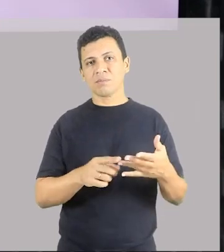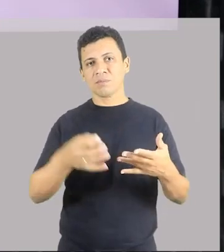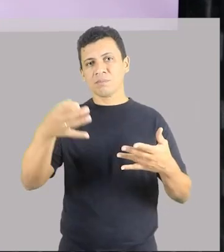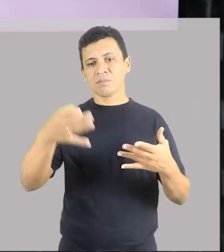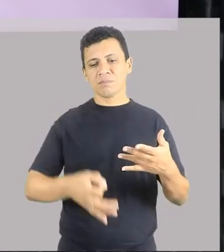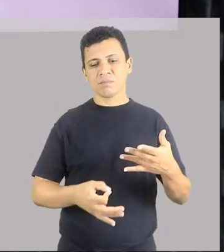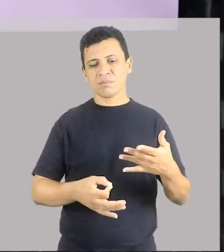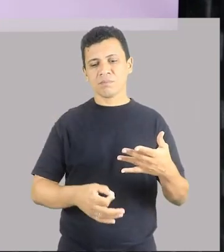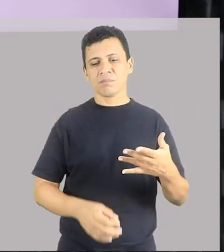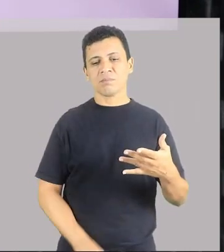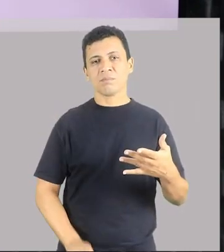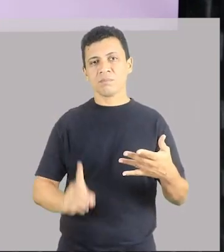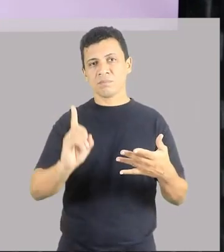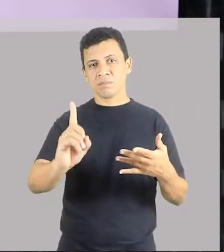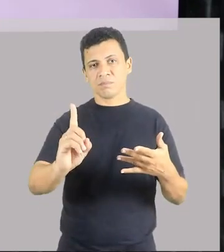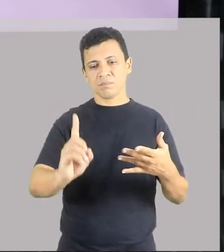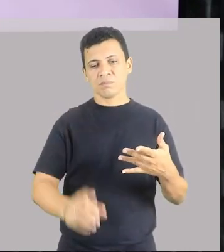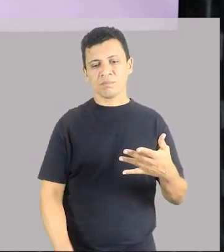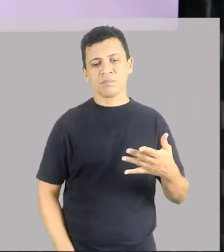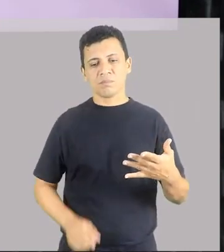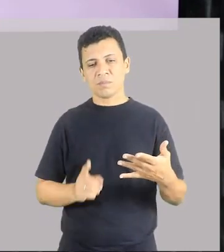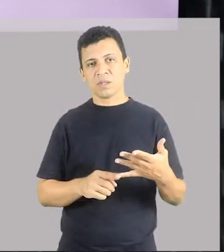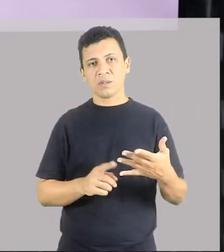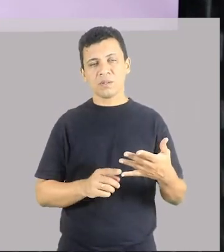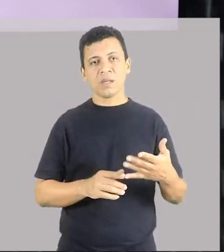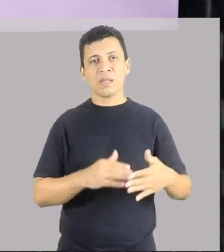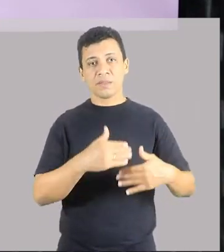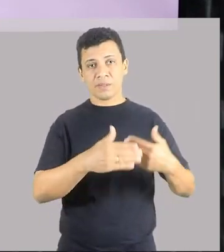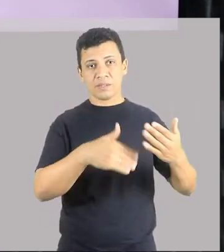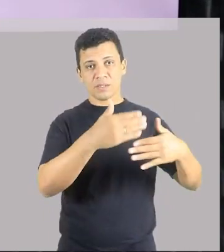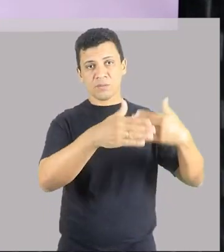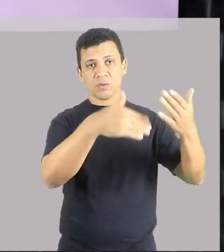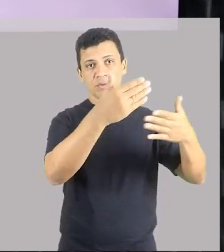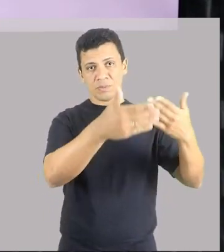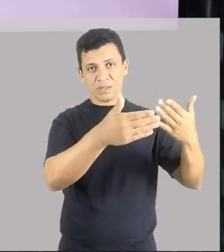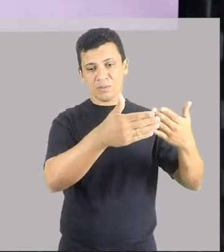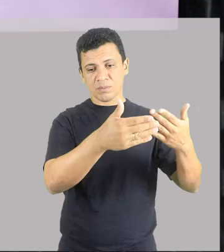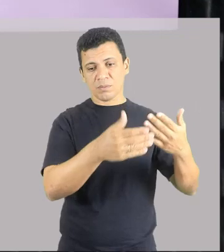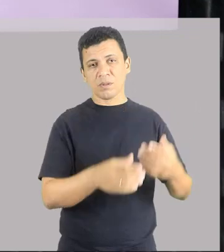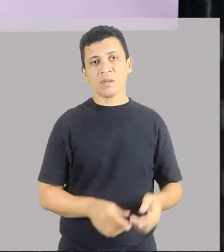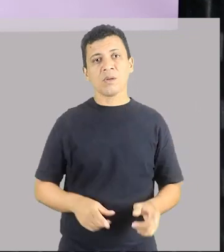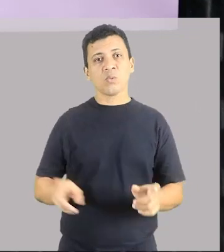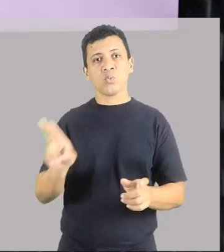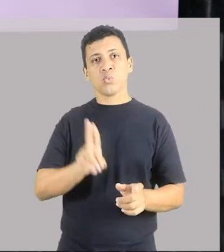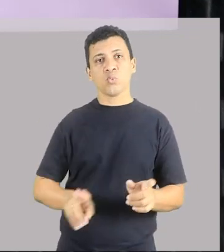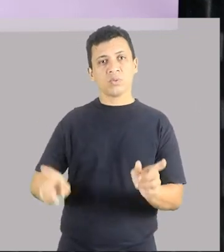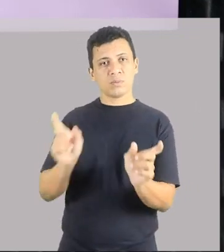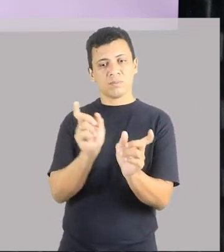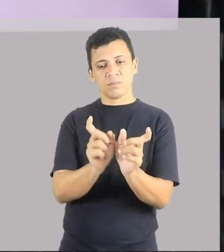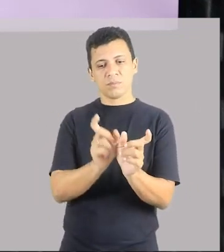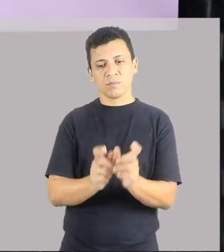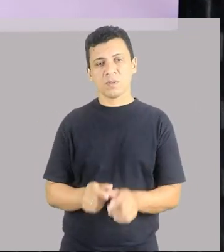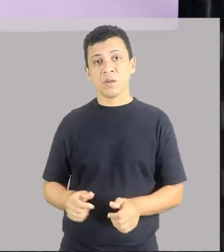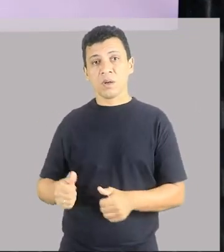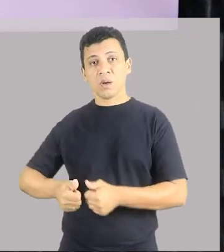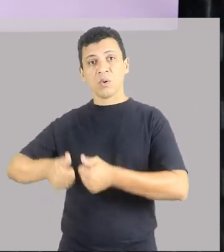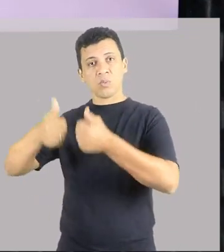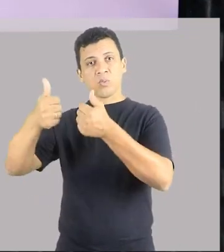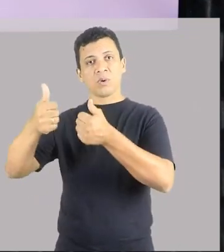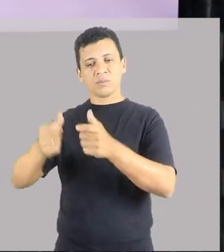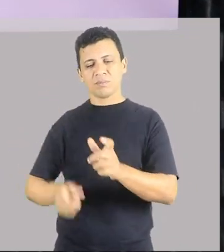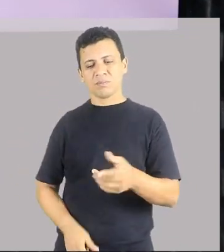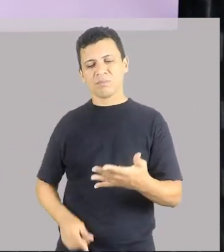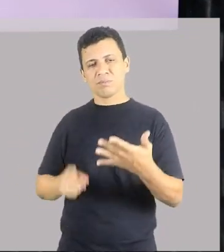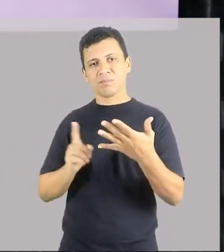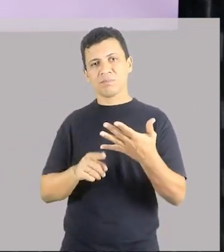prefixo letra d de dado desenvolvimento vem de desenvolver eu coloco o sufixo qualidade